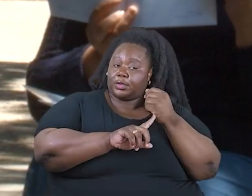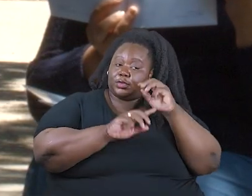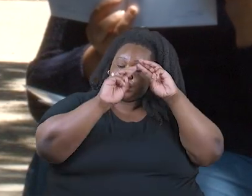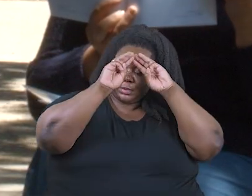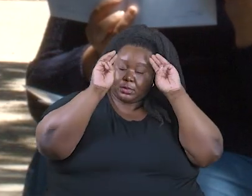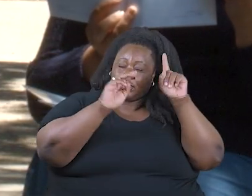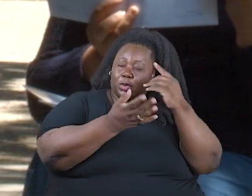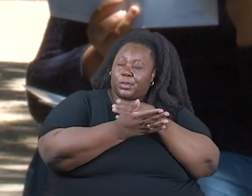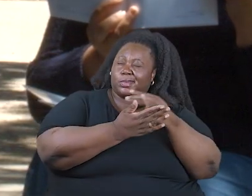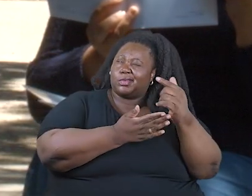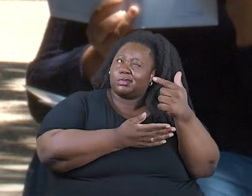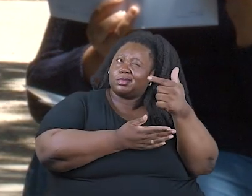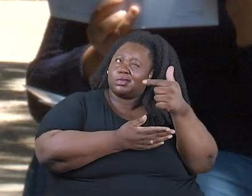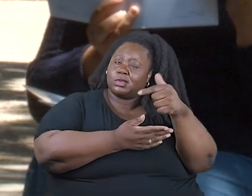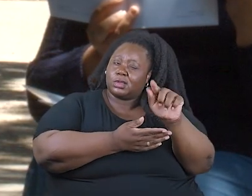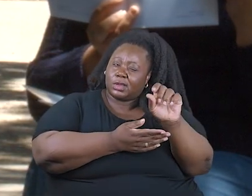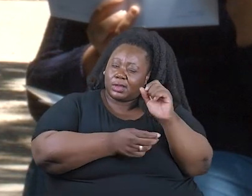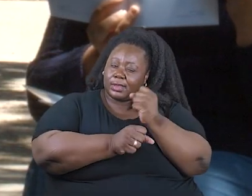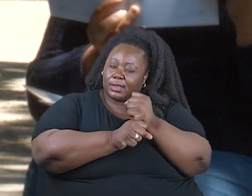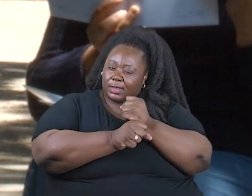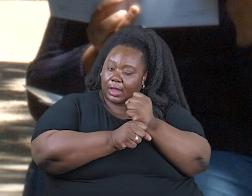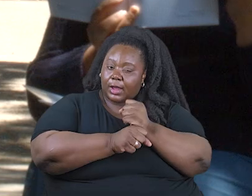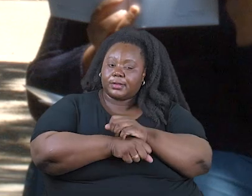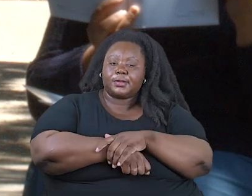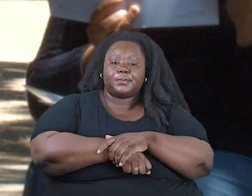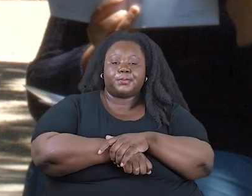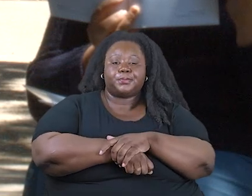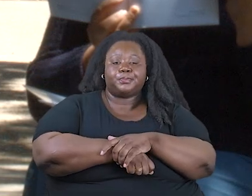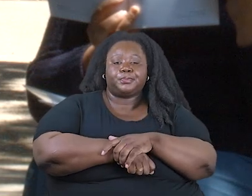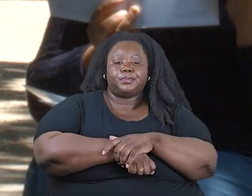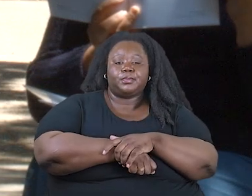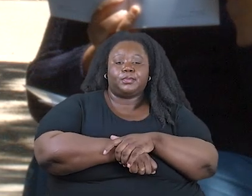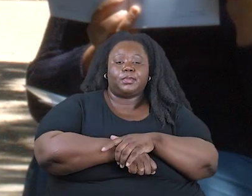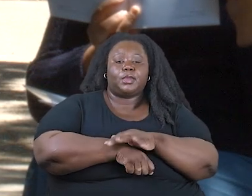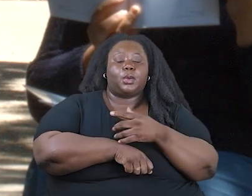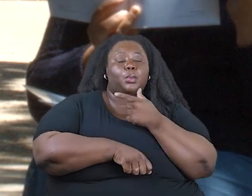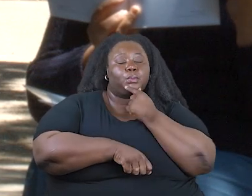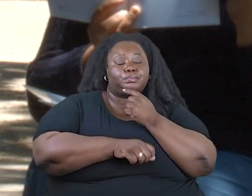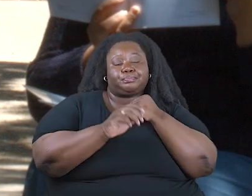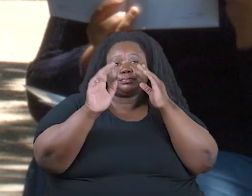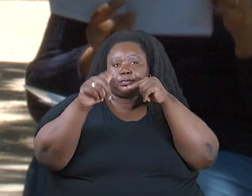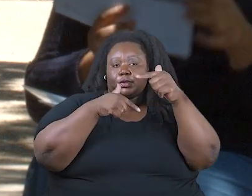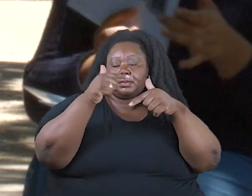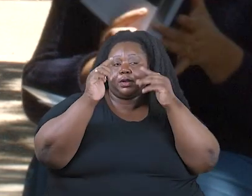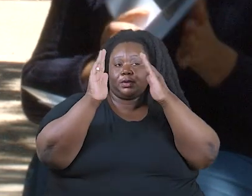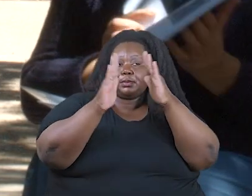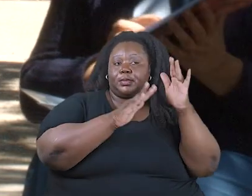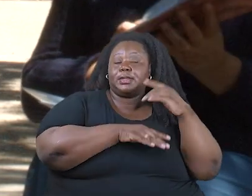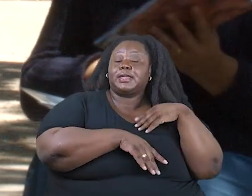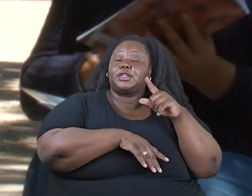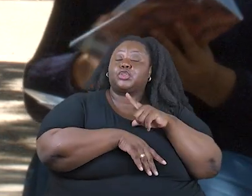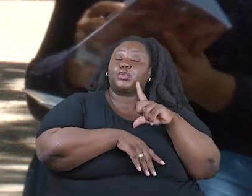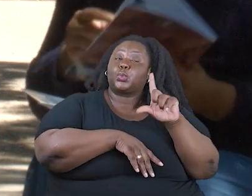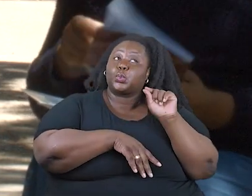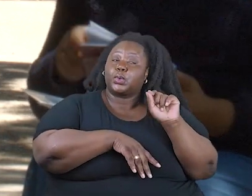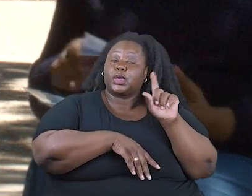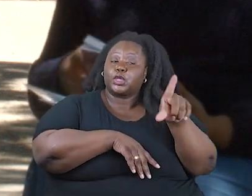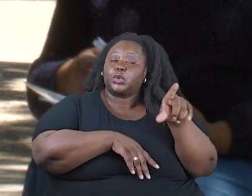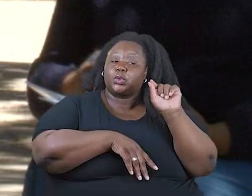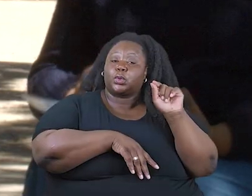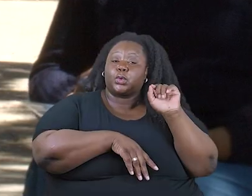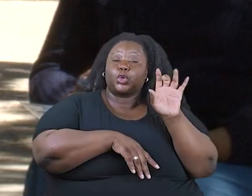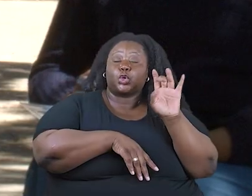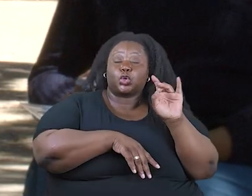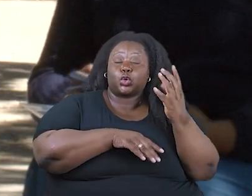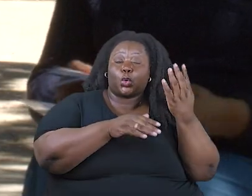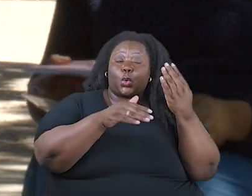lá nos anos 70, o Clive Philpott, que era o bibliotecário, ele tinha um critério de só